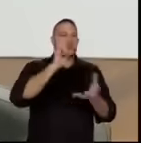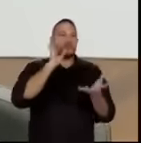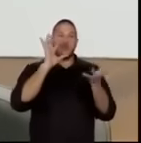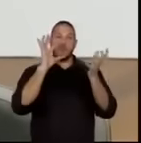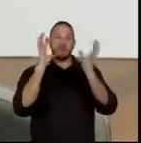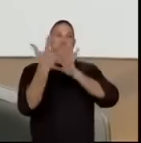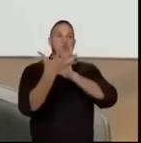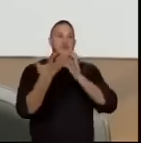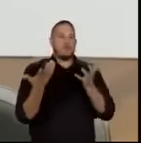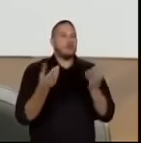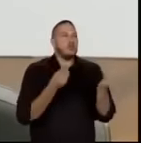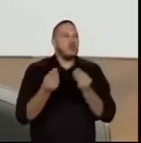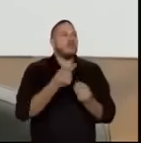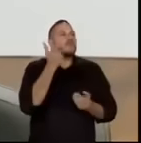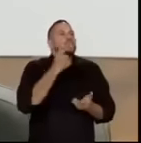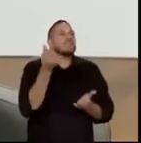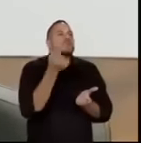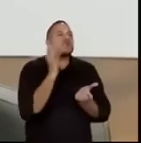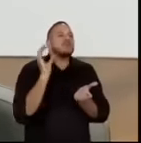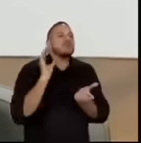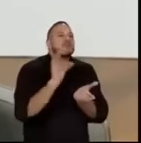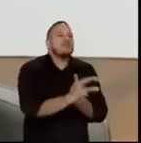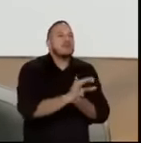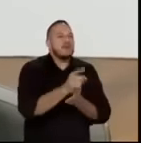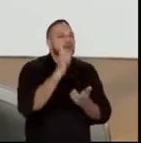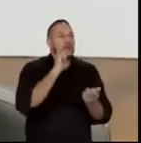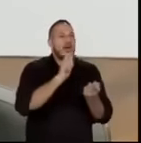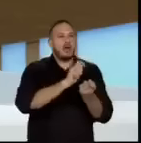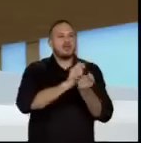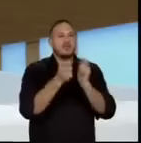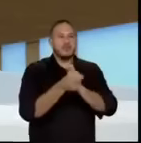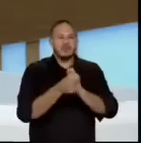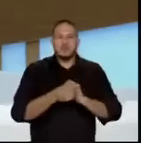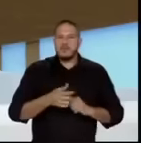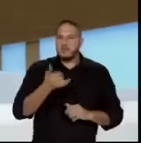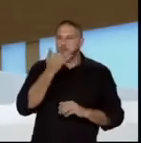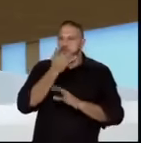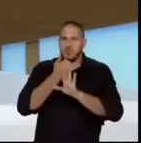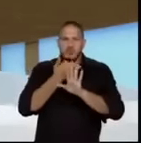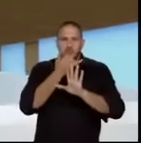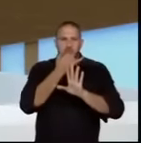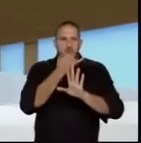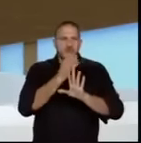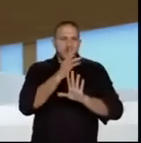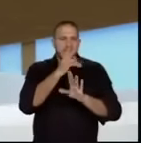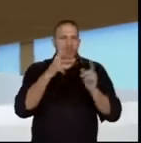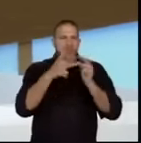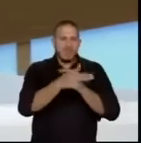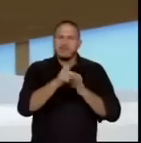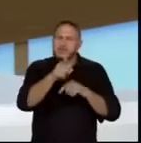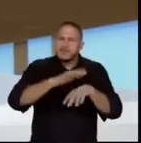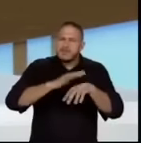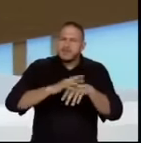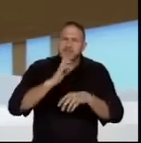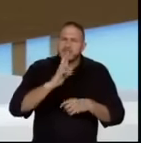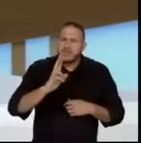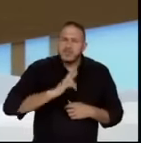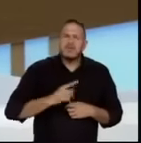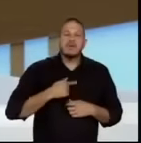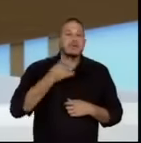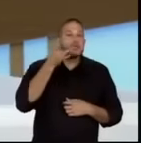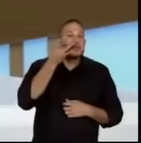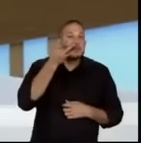que nós vamos investir recursos, destinar verbas para as adaptações? Só uma coisa, ministro, desculpe interromper, mas o senhor não me respondeu. Mas interferência